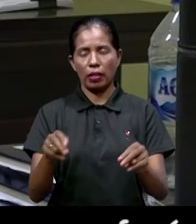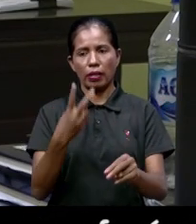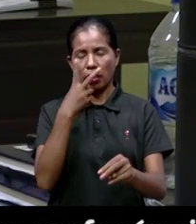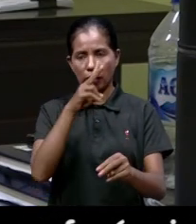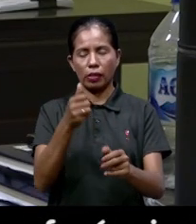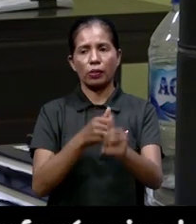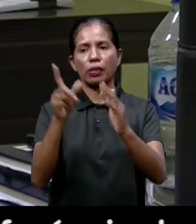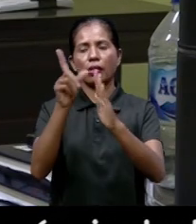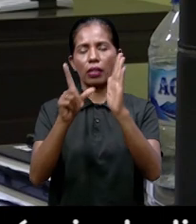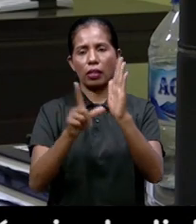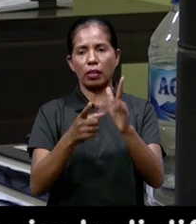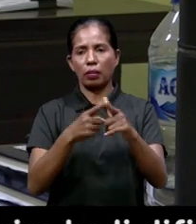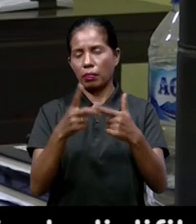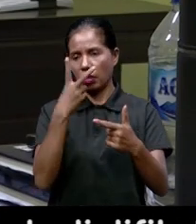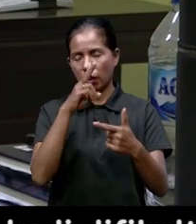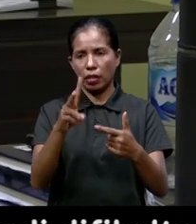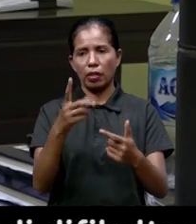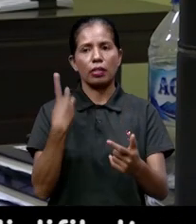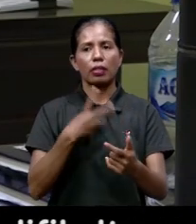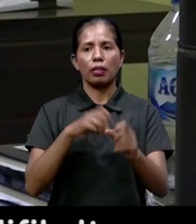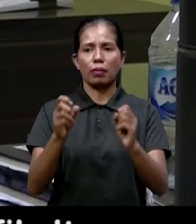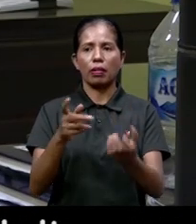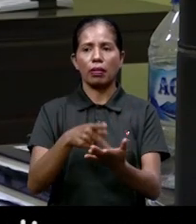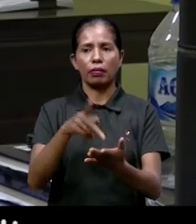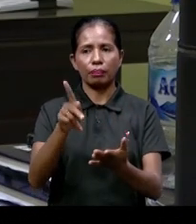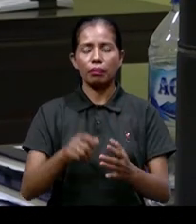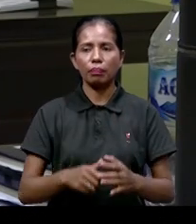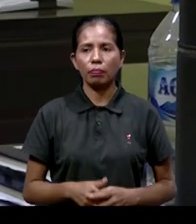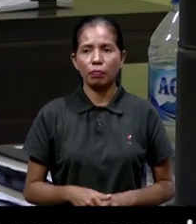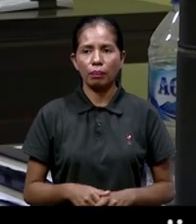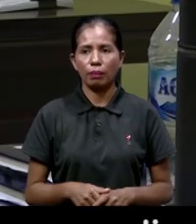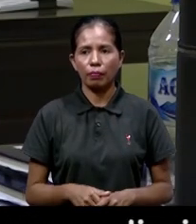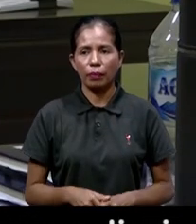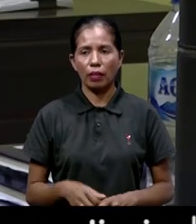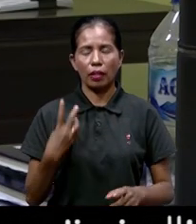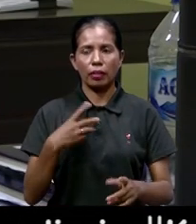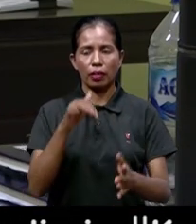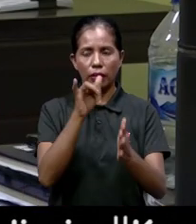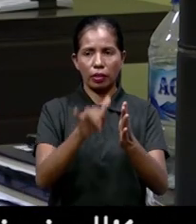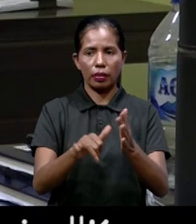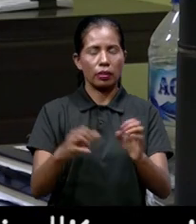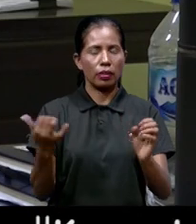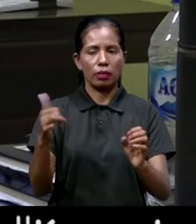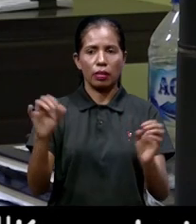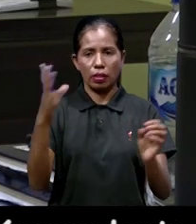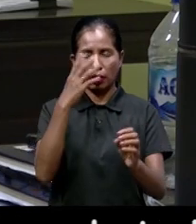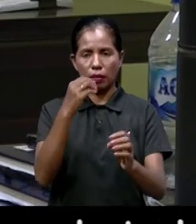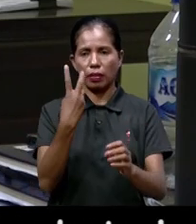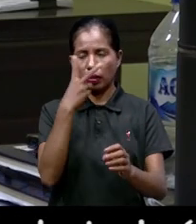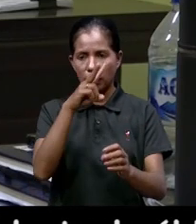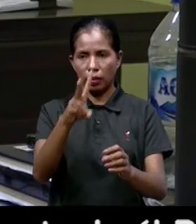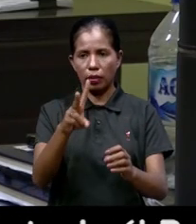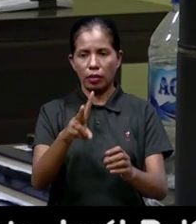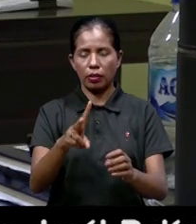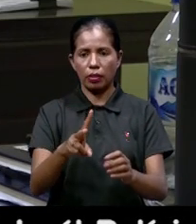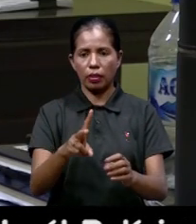a ruca para después saber ver el celular ni que ven a lo estem bem né seramos lá toba né a turian katak no se é tu tu